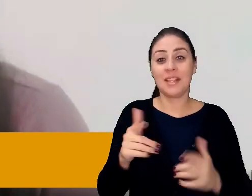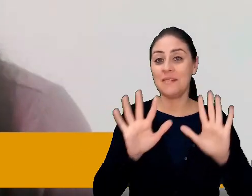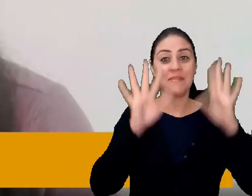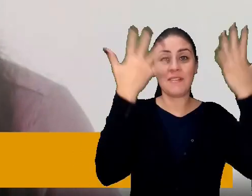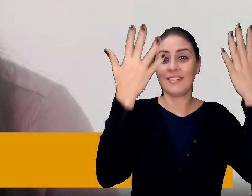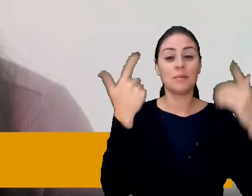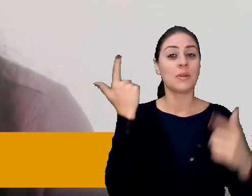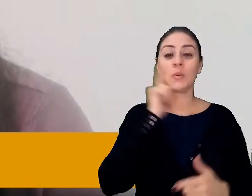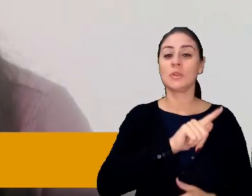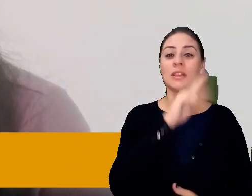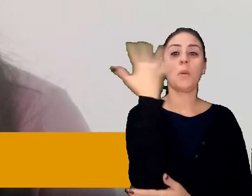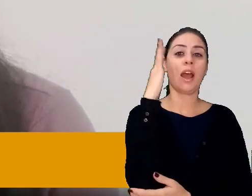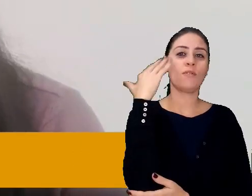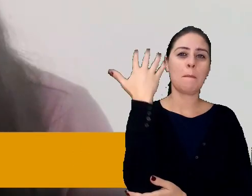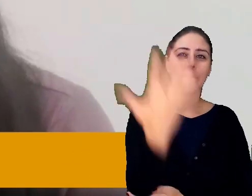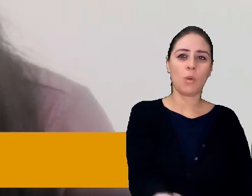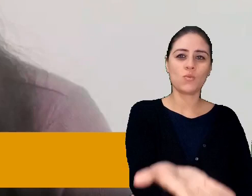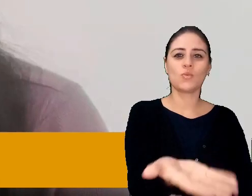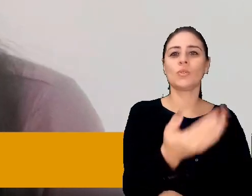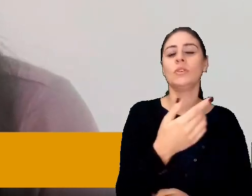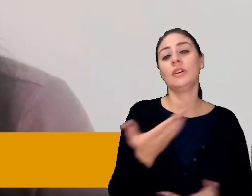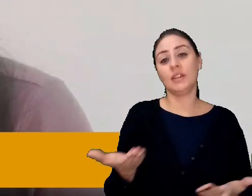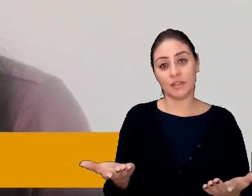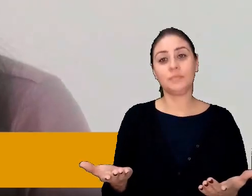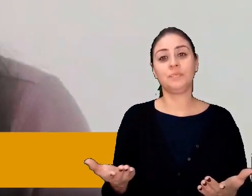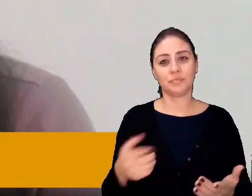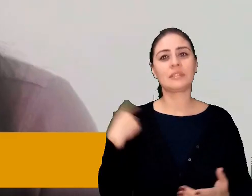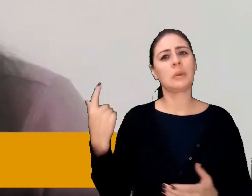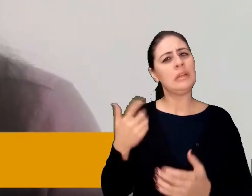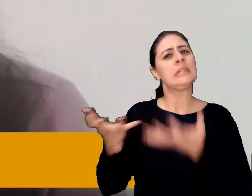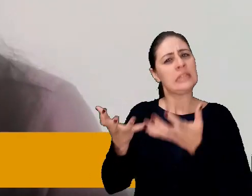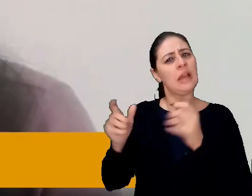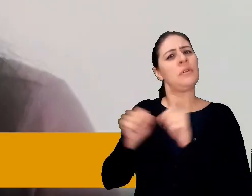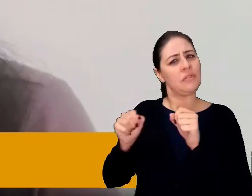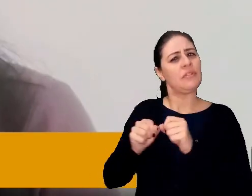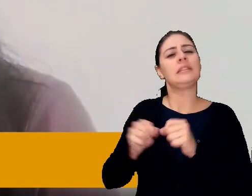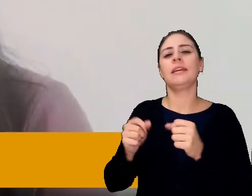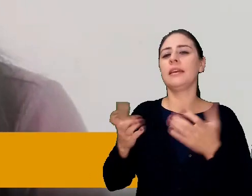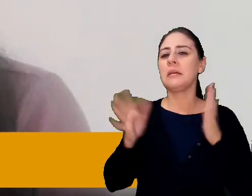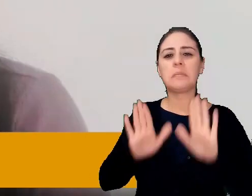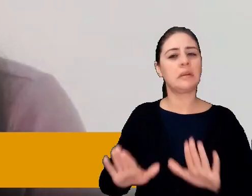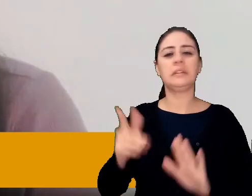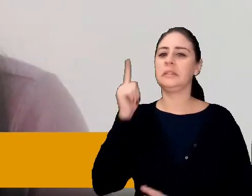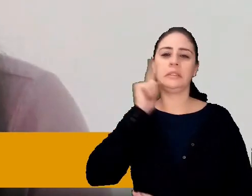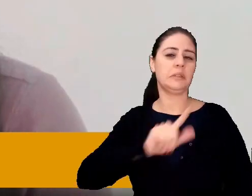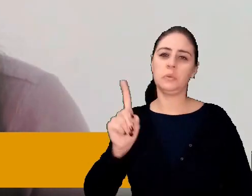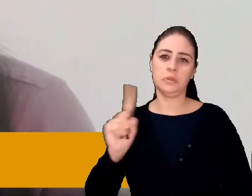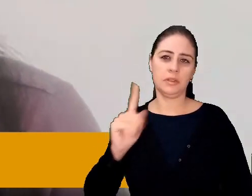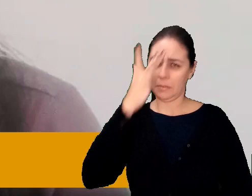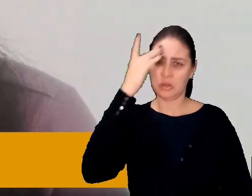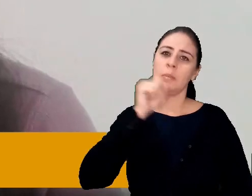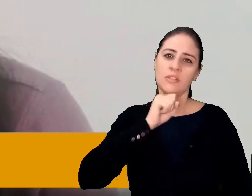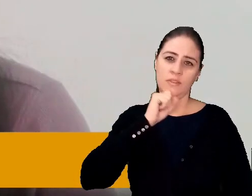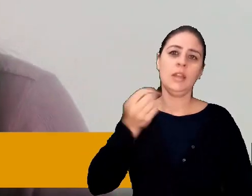para fazer essa festa. Eu acho que foi o que falaram que eles quiseram fazer de qualquer jeito. Foi assim que alguns mais velhos